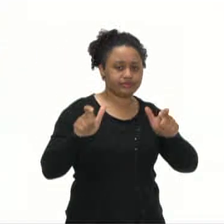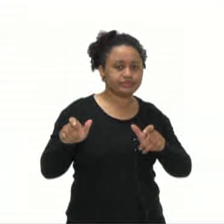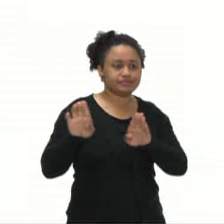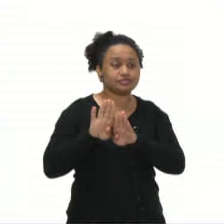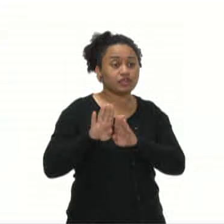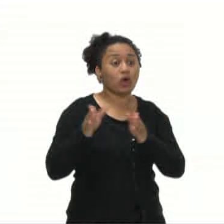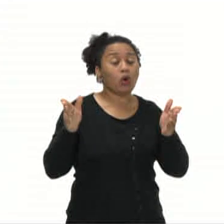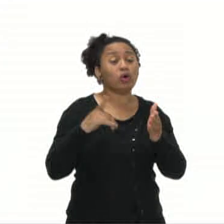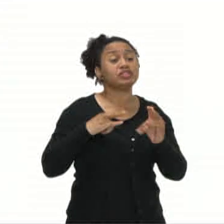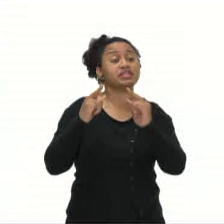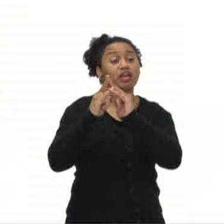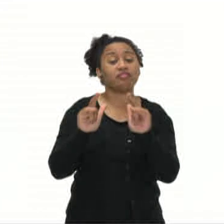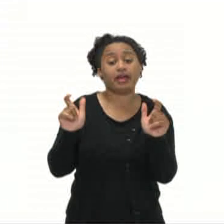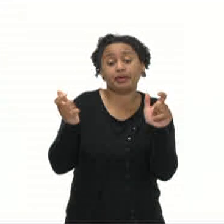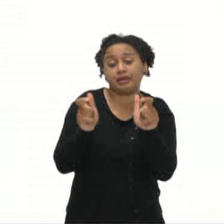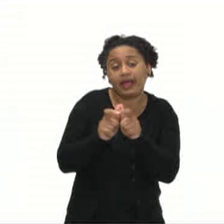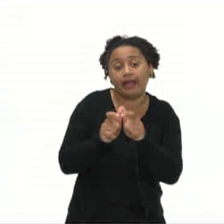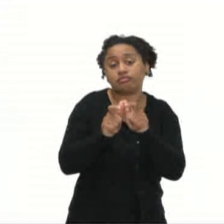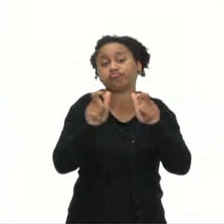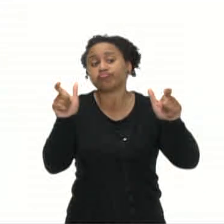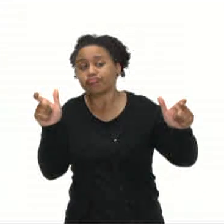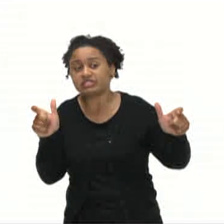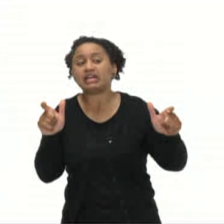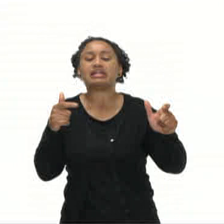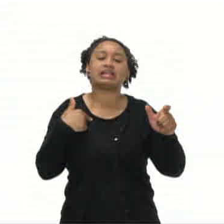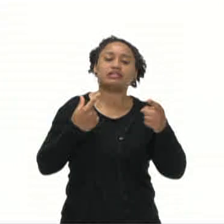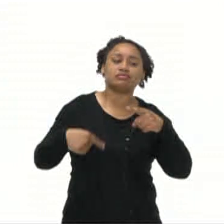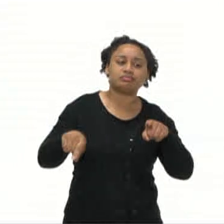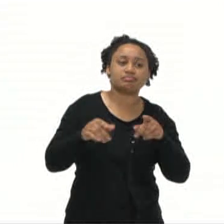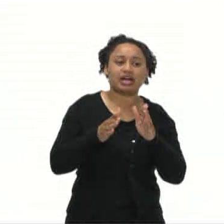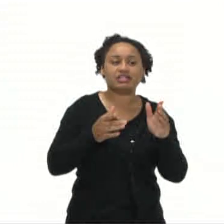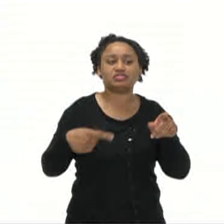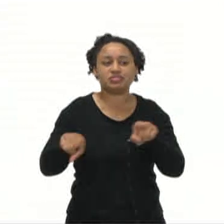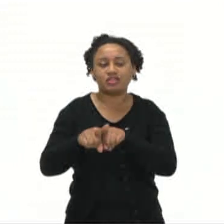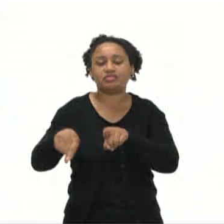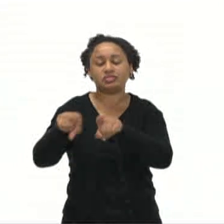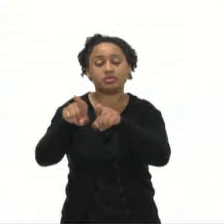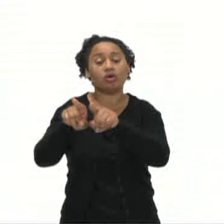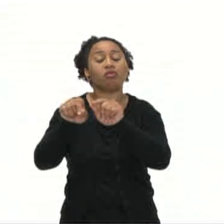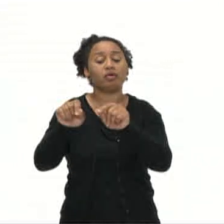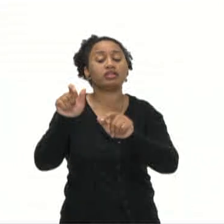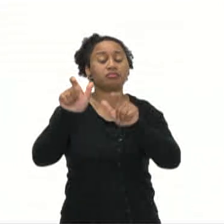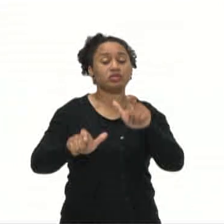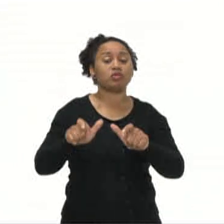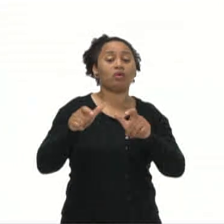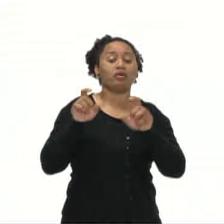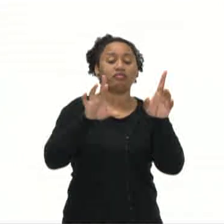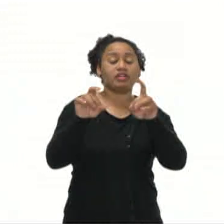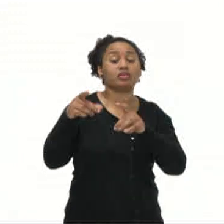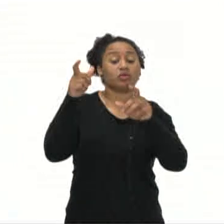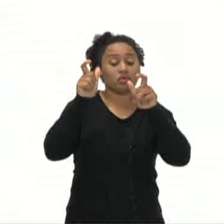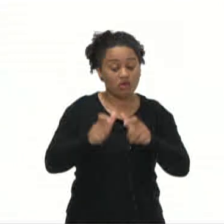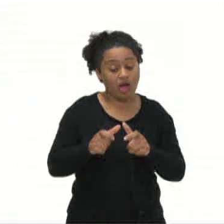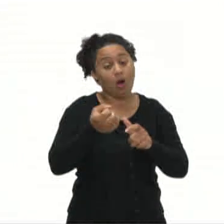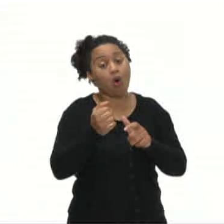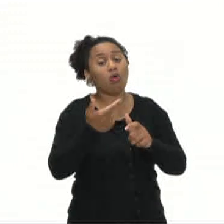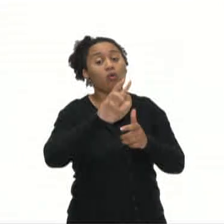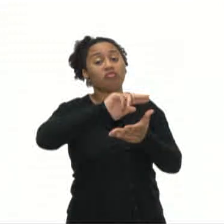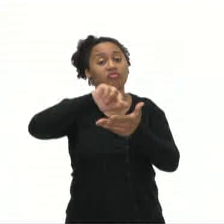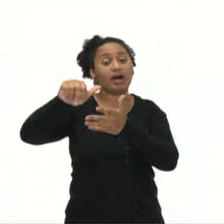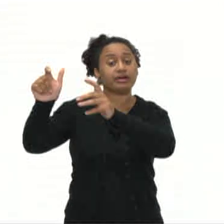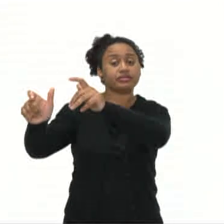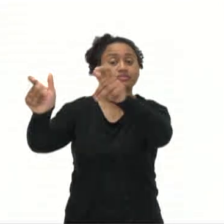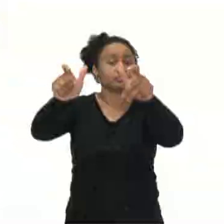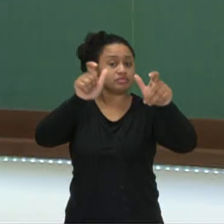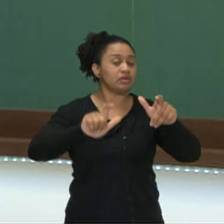feiras de diferentes tamanhos, ocorrem com maior frequência, pode reunir comerciantes locais ou de diferentes partes, né?